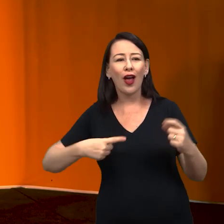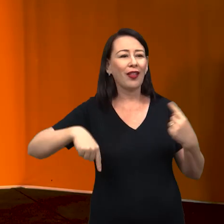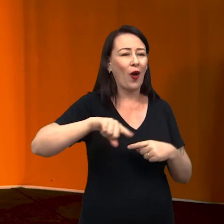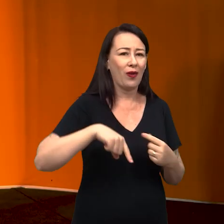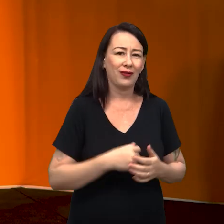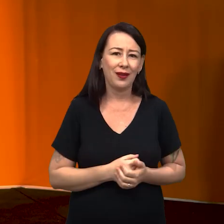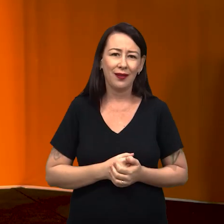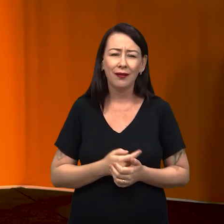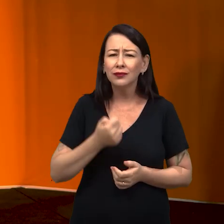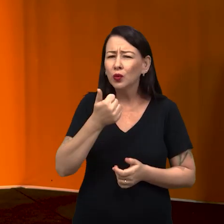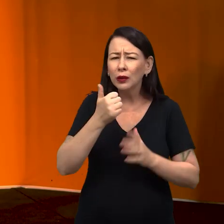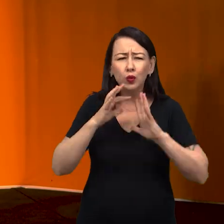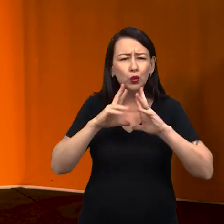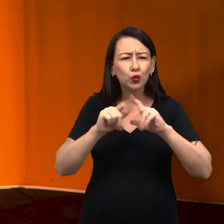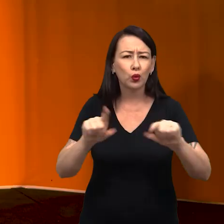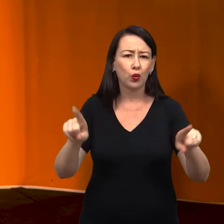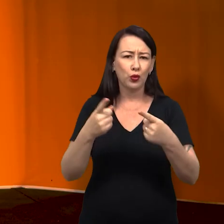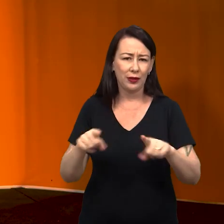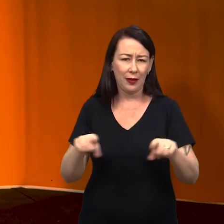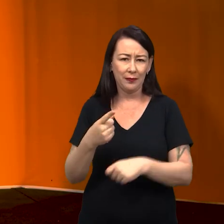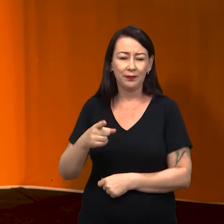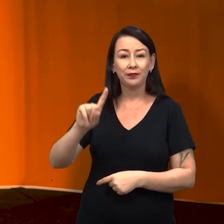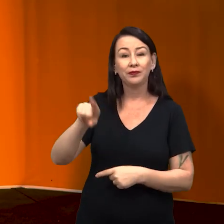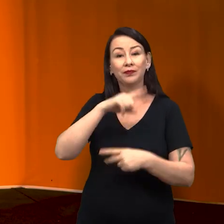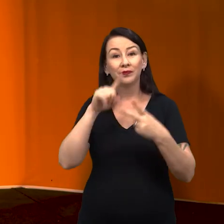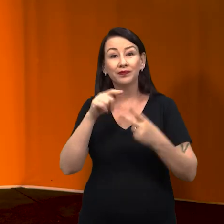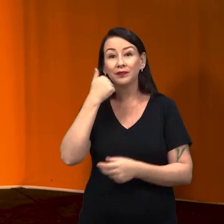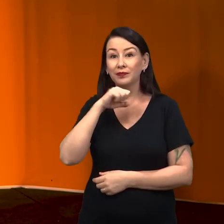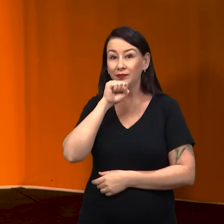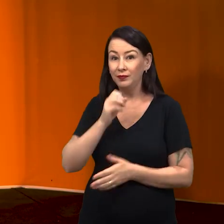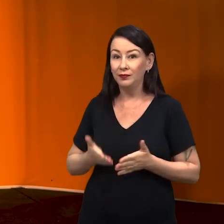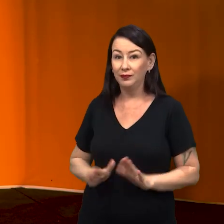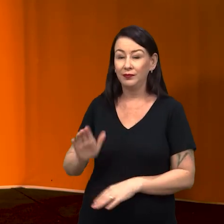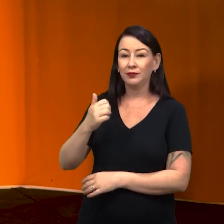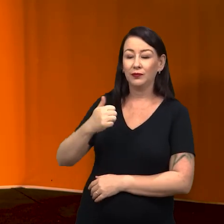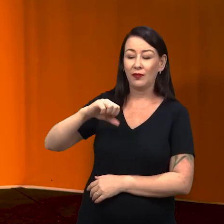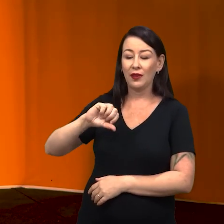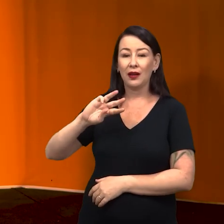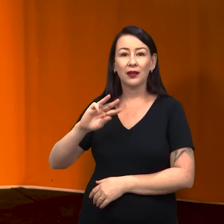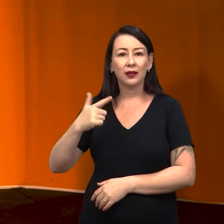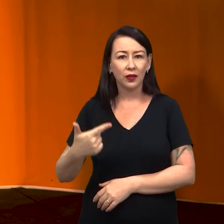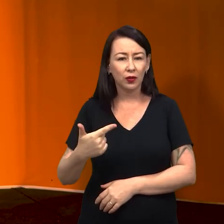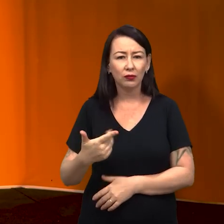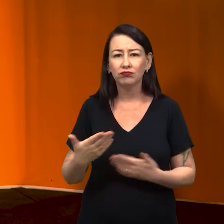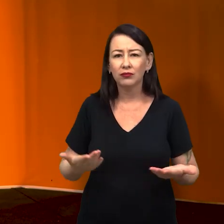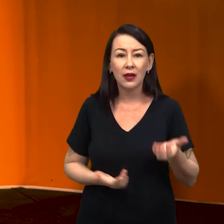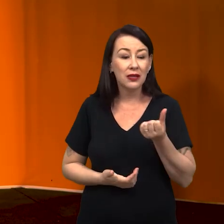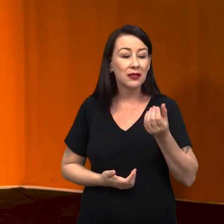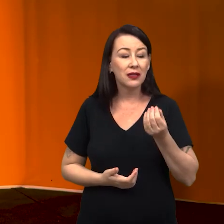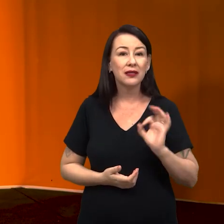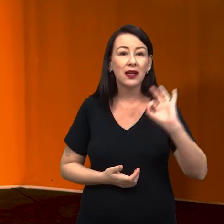tudo cantado. Minha mãe, de 1932, 60% do que ela brincou